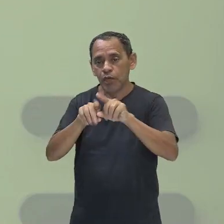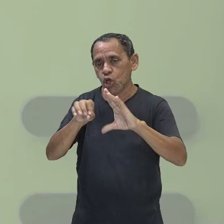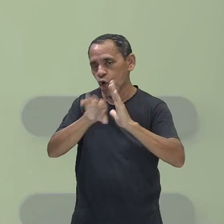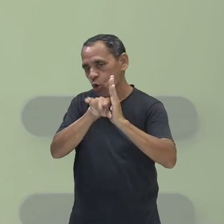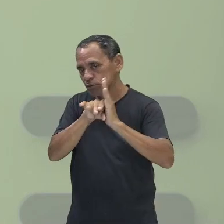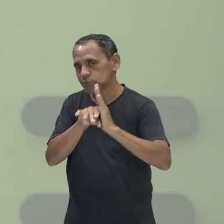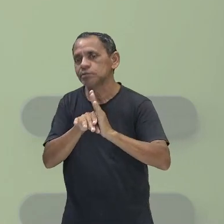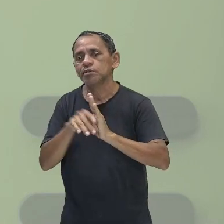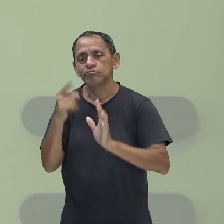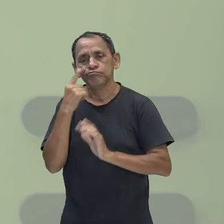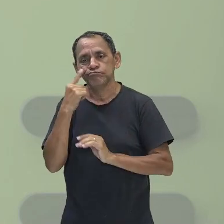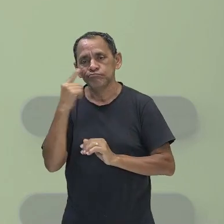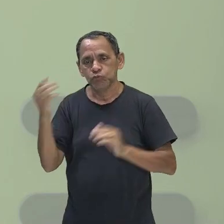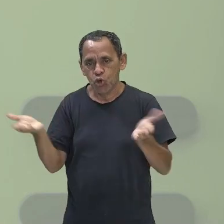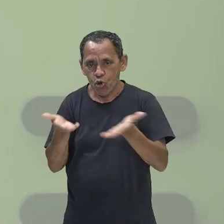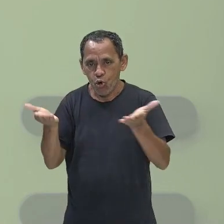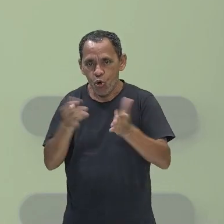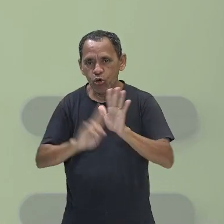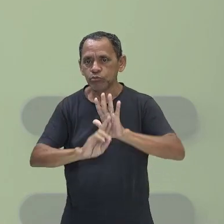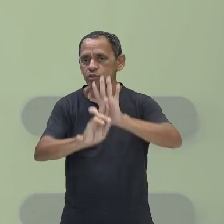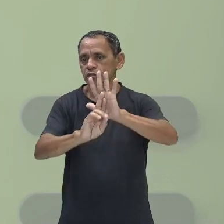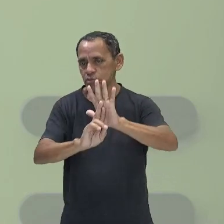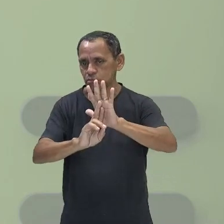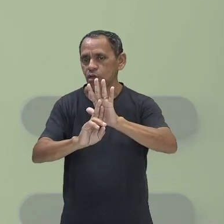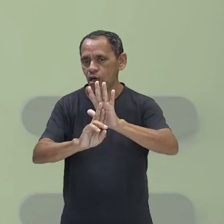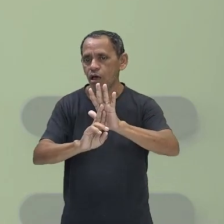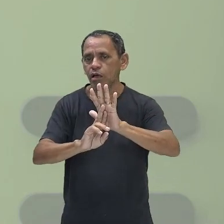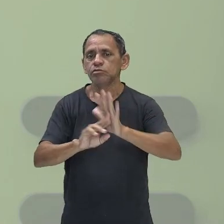viu hoje, sendo representado por esse exemplo do